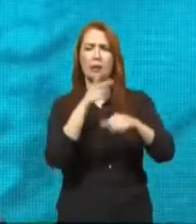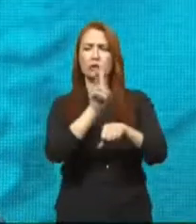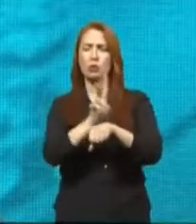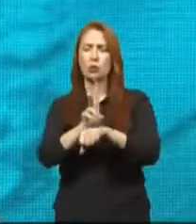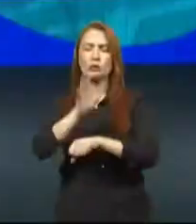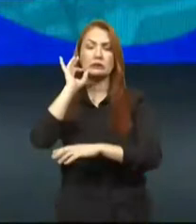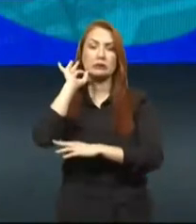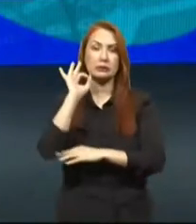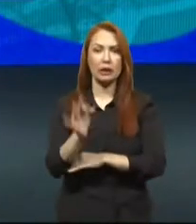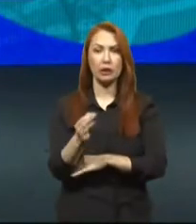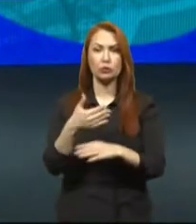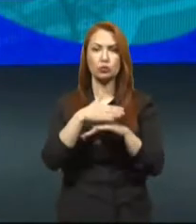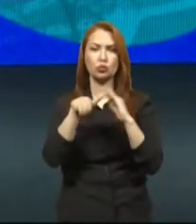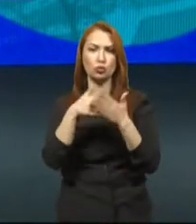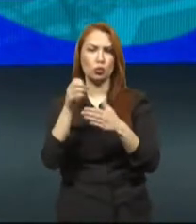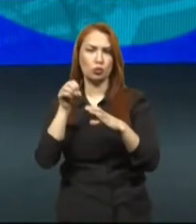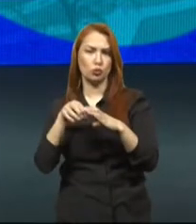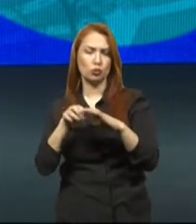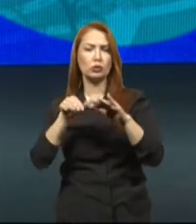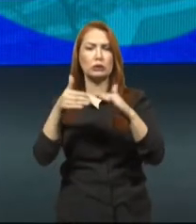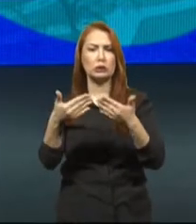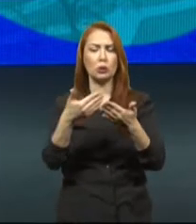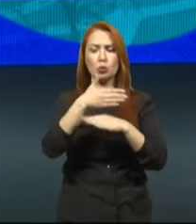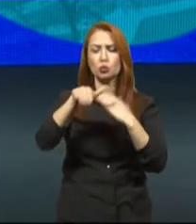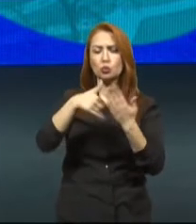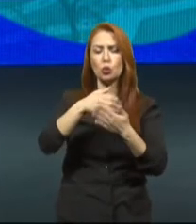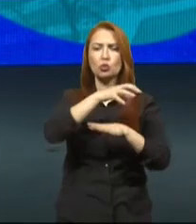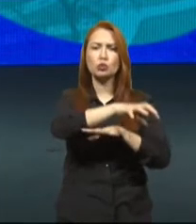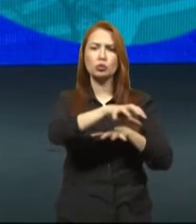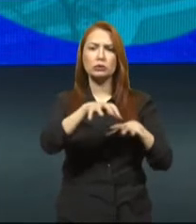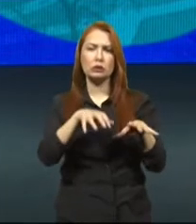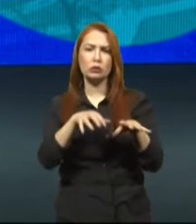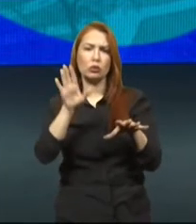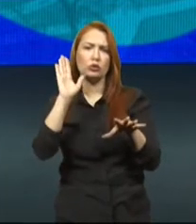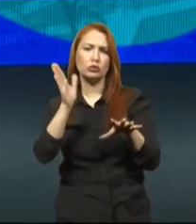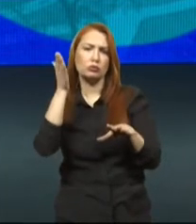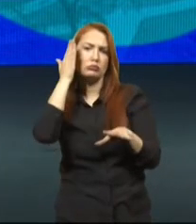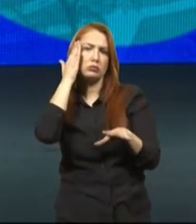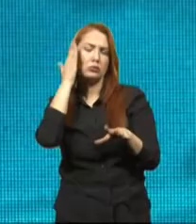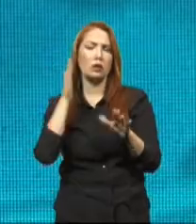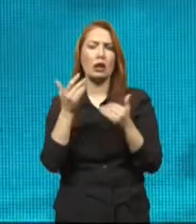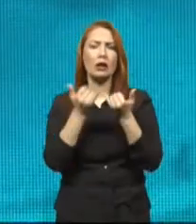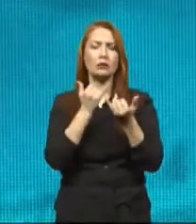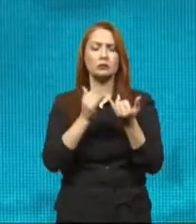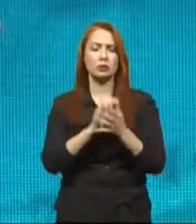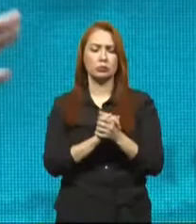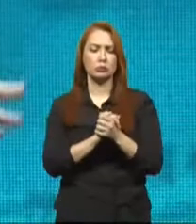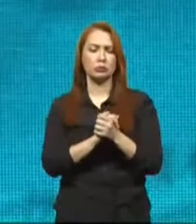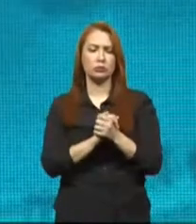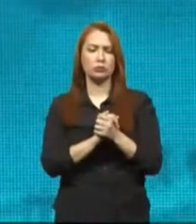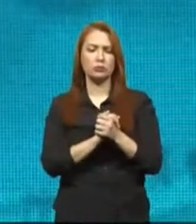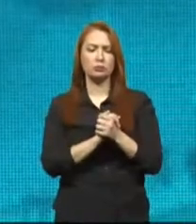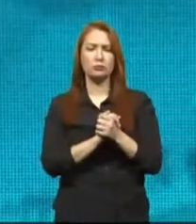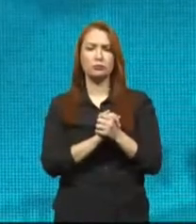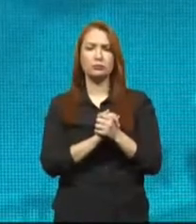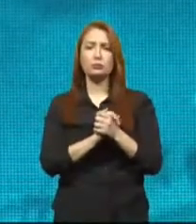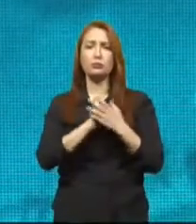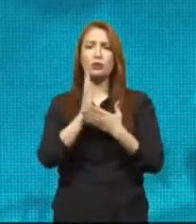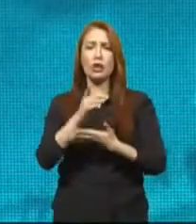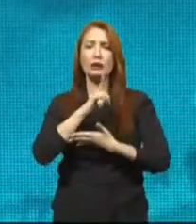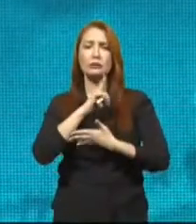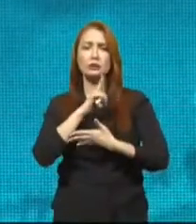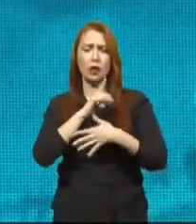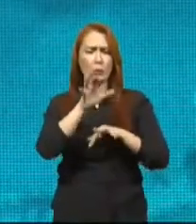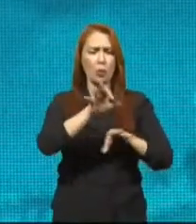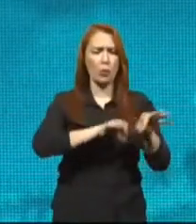um setor, né, que se beneficia agora com isso e que se formaliza e se organiza, né, claro. Eu acho. Muito acho legal. Que abre